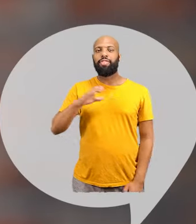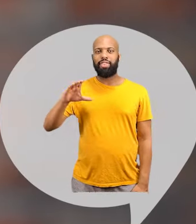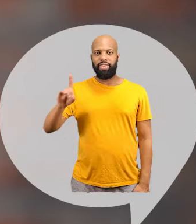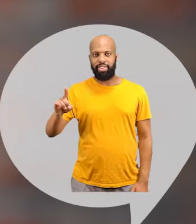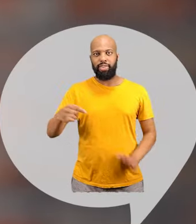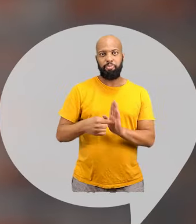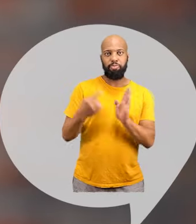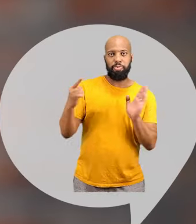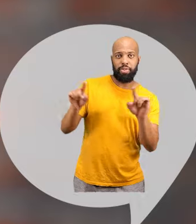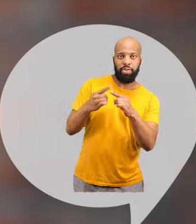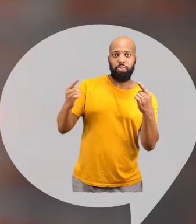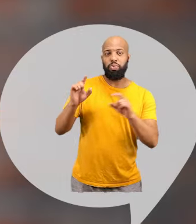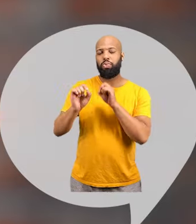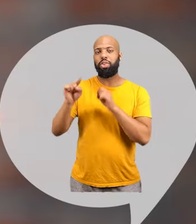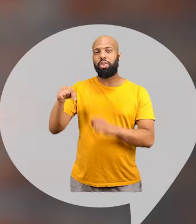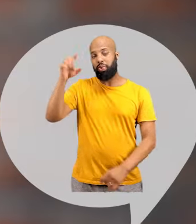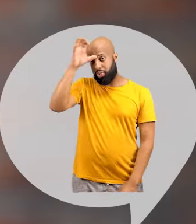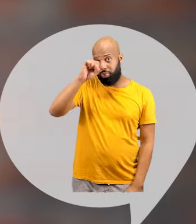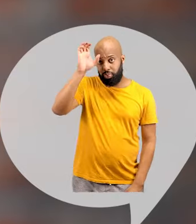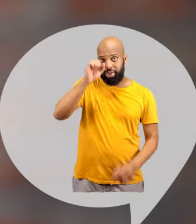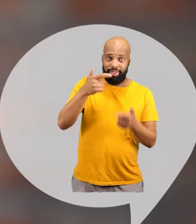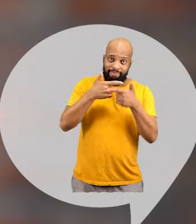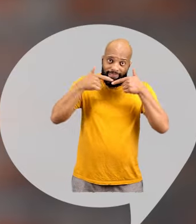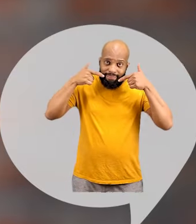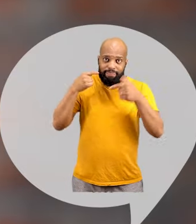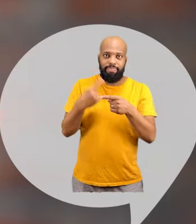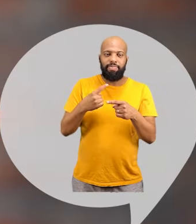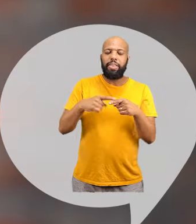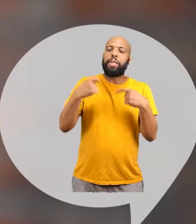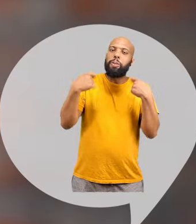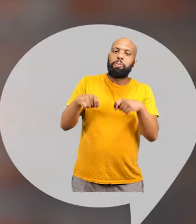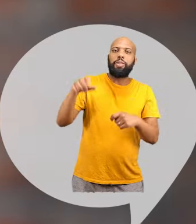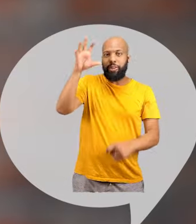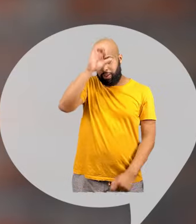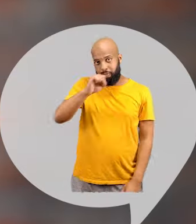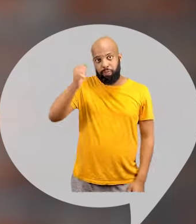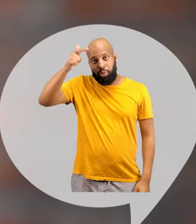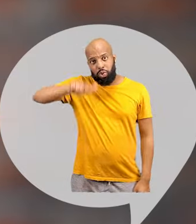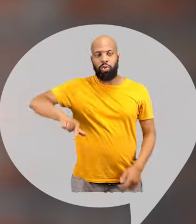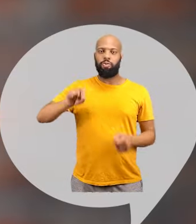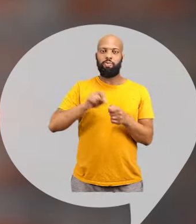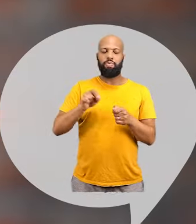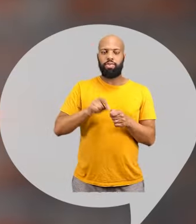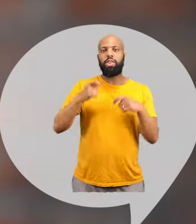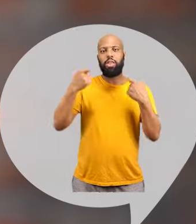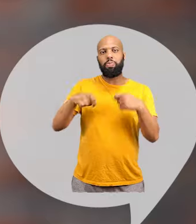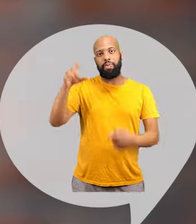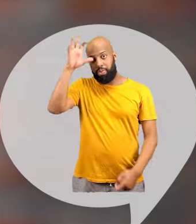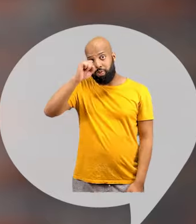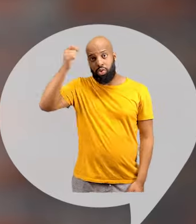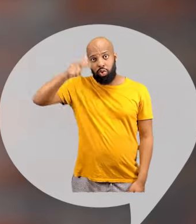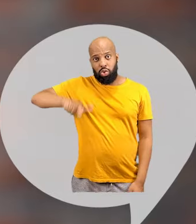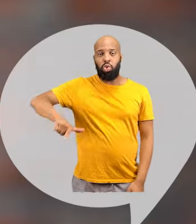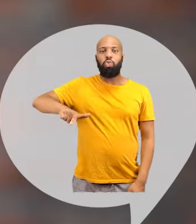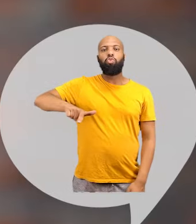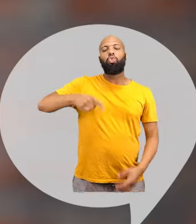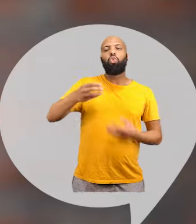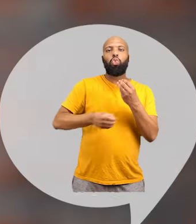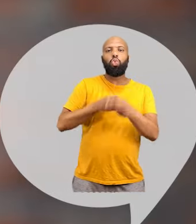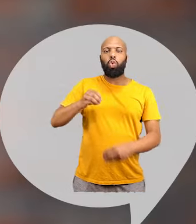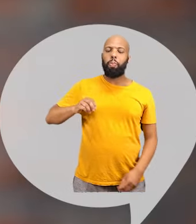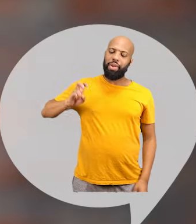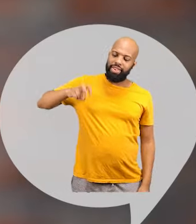a primeira música deles chama aprendi a sorrir porque meio que eu tive que reaprender a fazer tudo isso tive que aprender a andar a descer